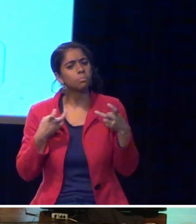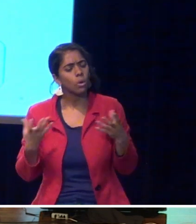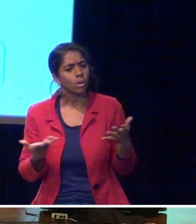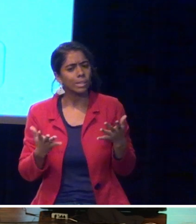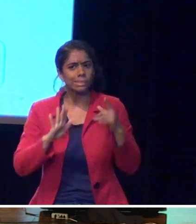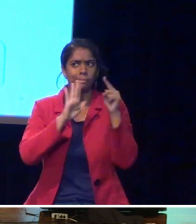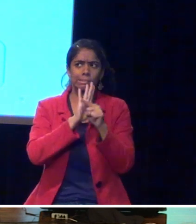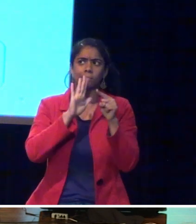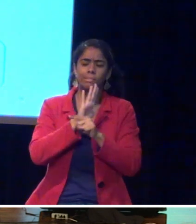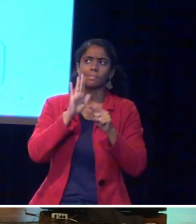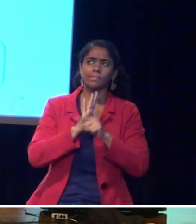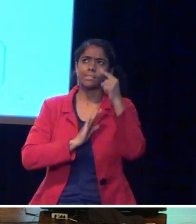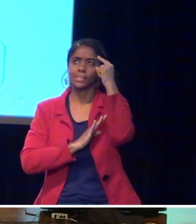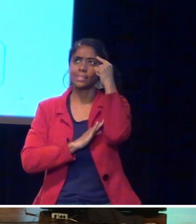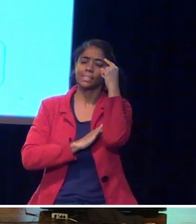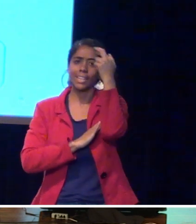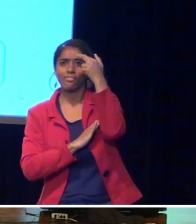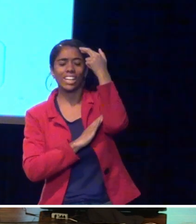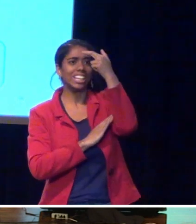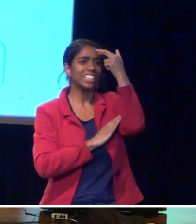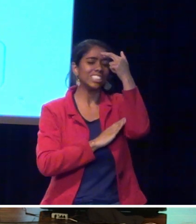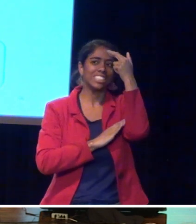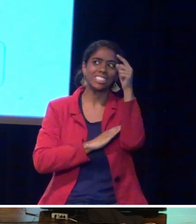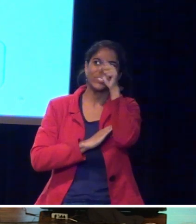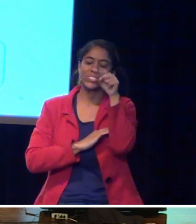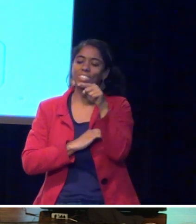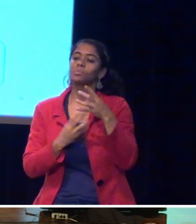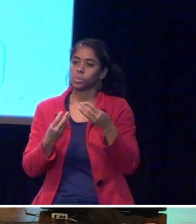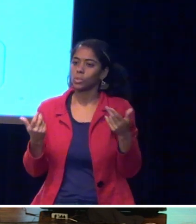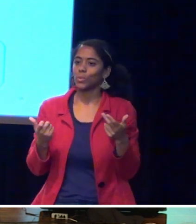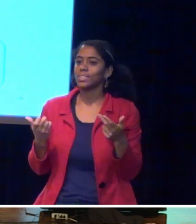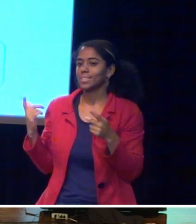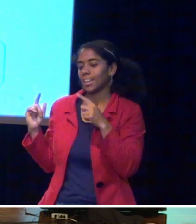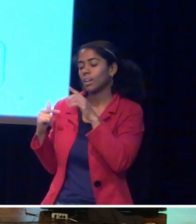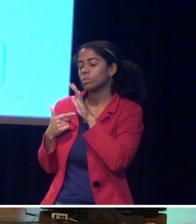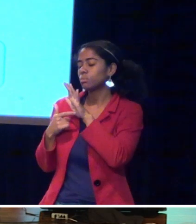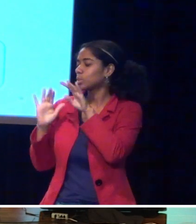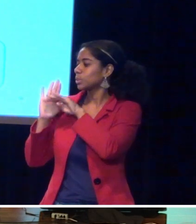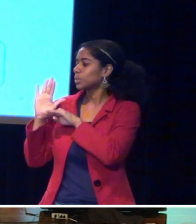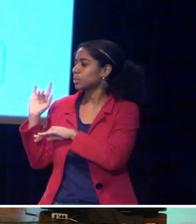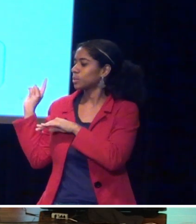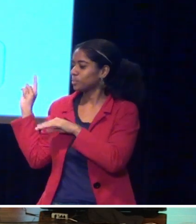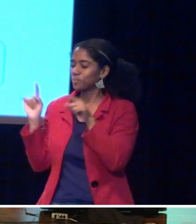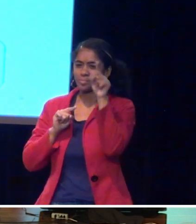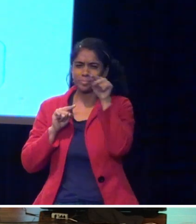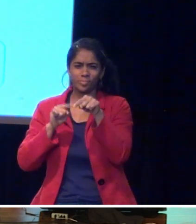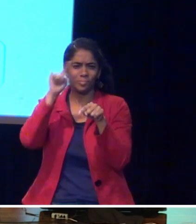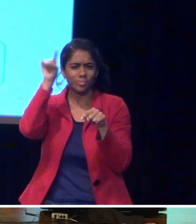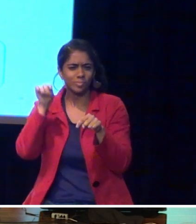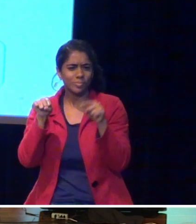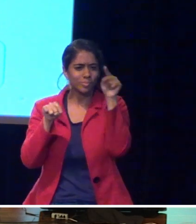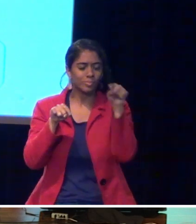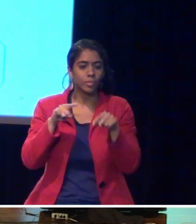Né? Eu coloquei aqui alguns, né, mas outros já devem estar passando pela cabeça de